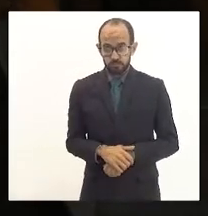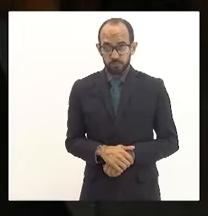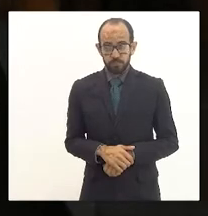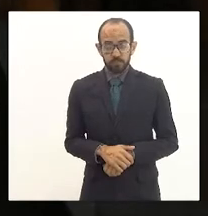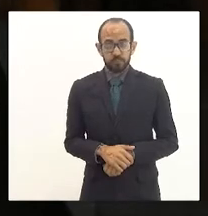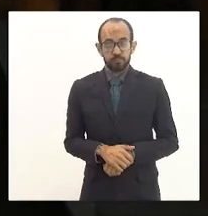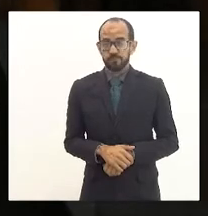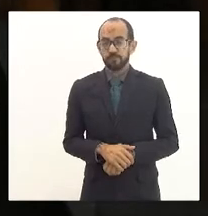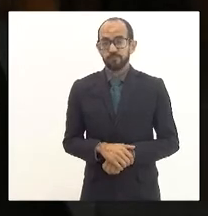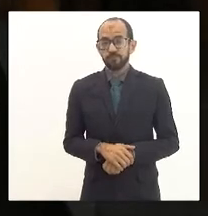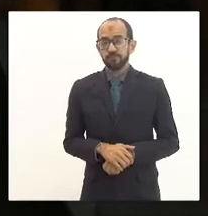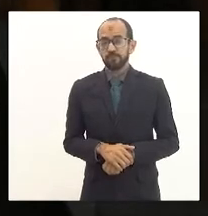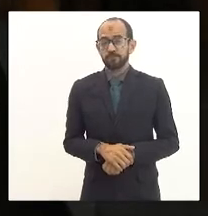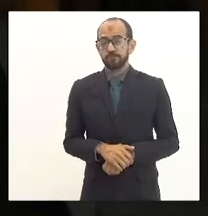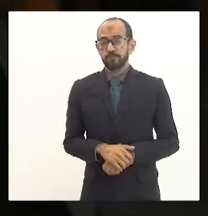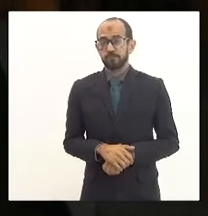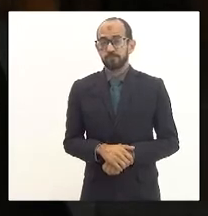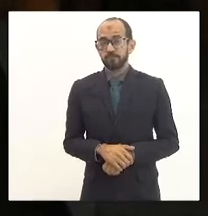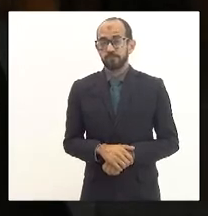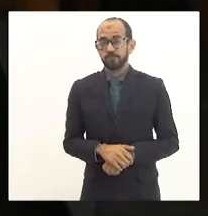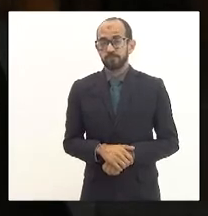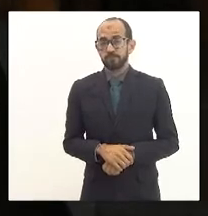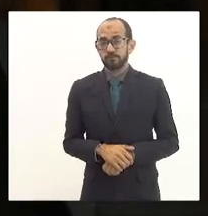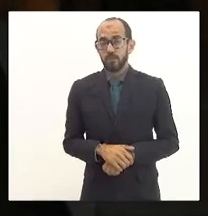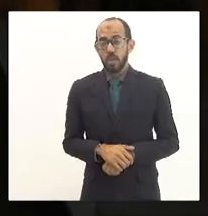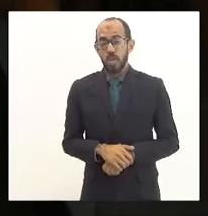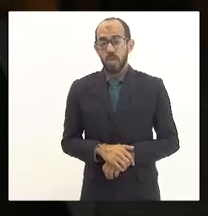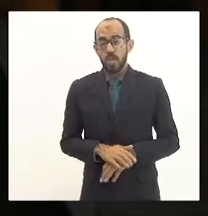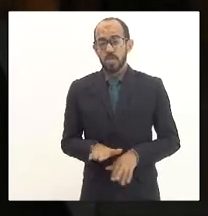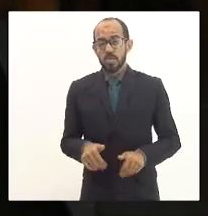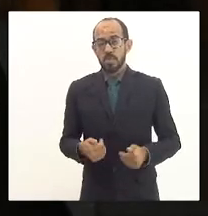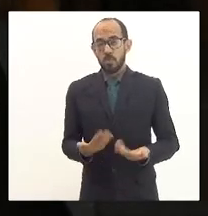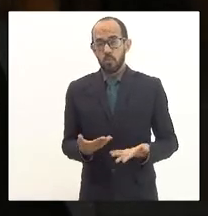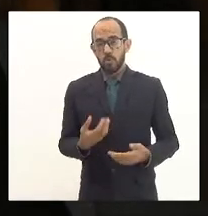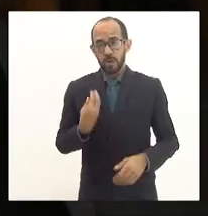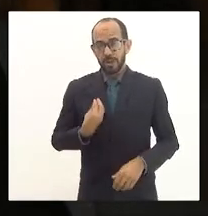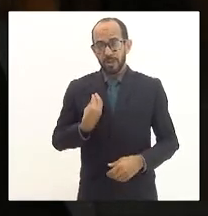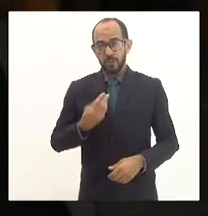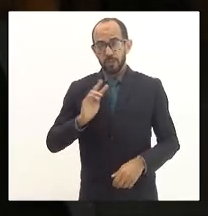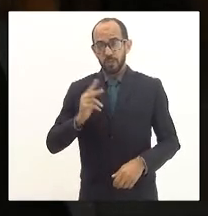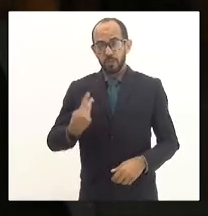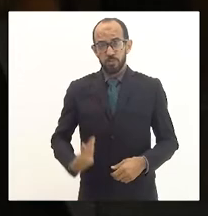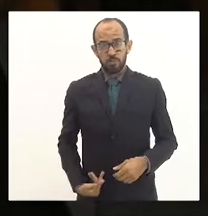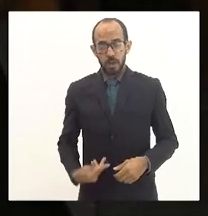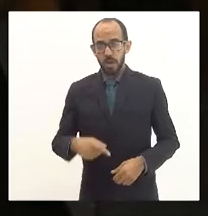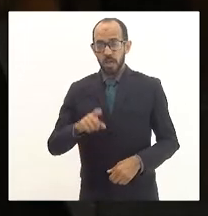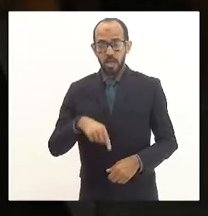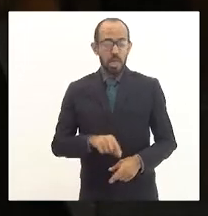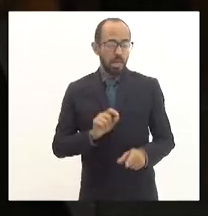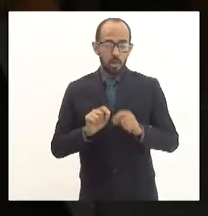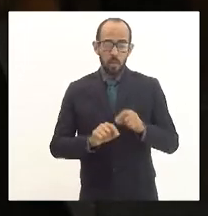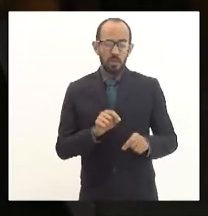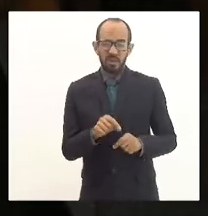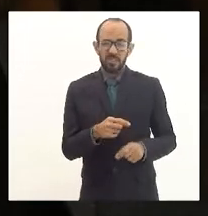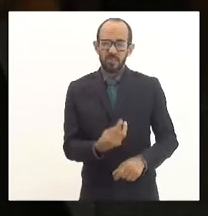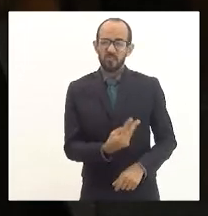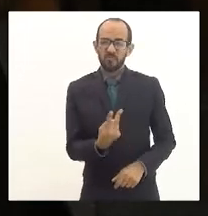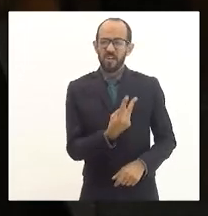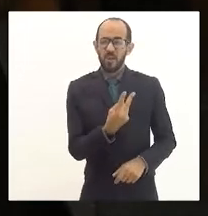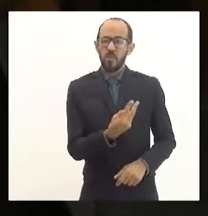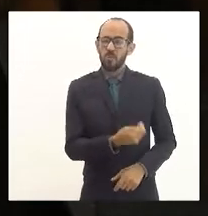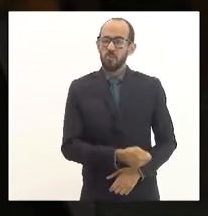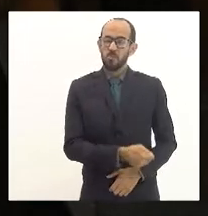Oi tá sendo considerada como algo de muito pouco valor